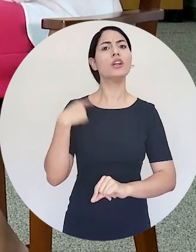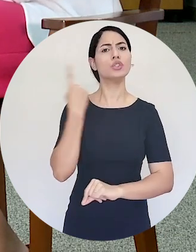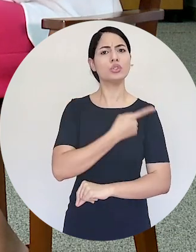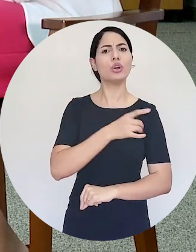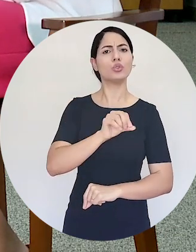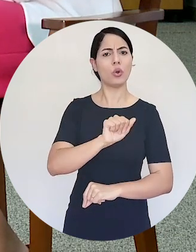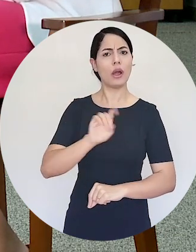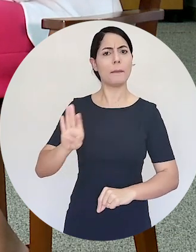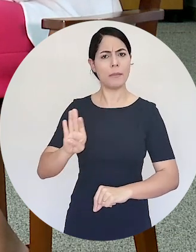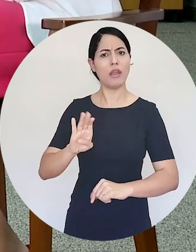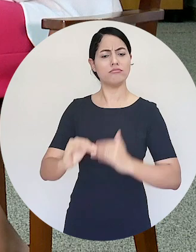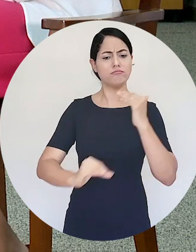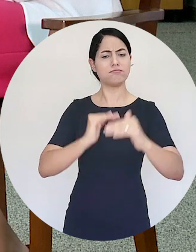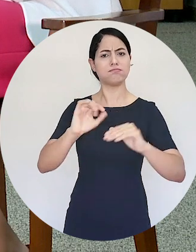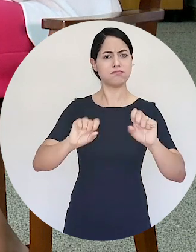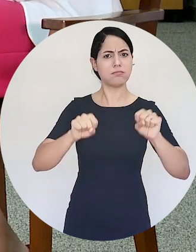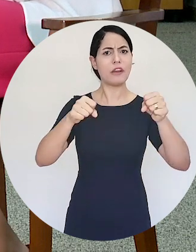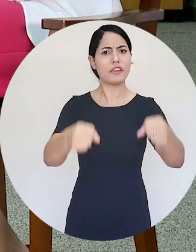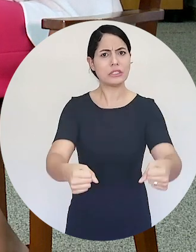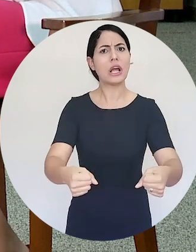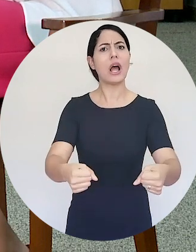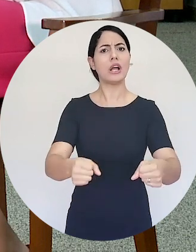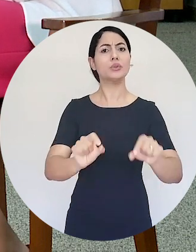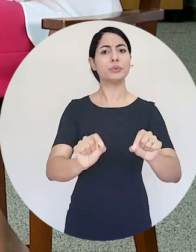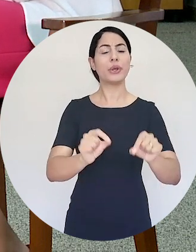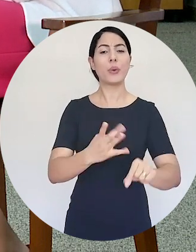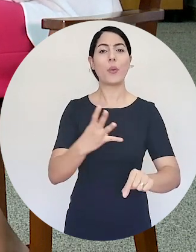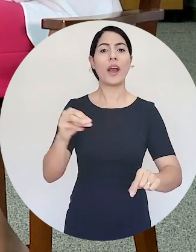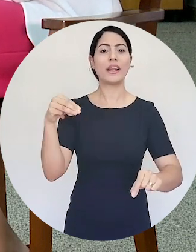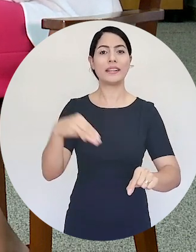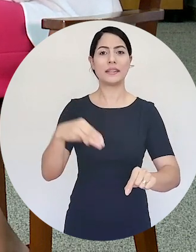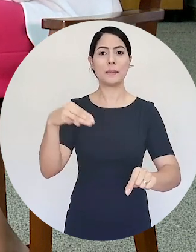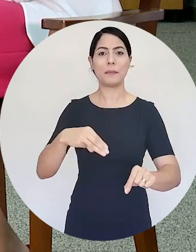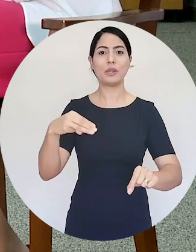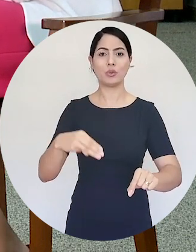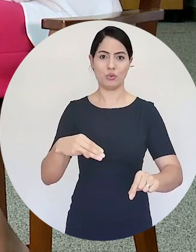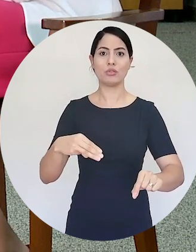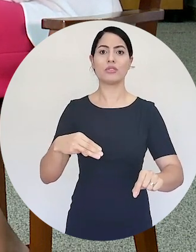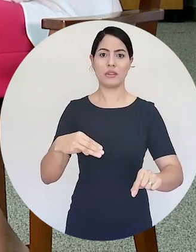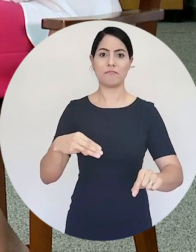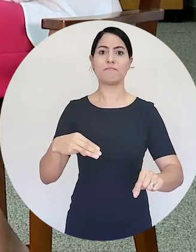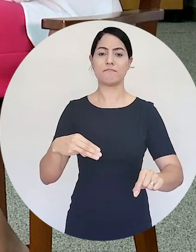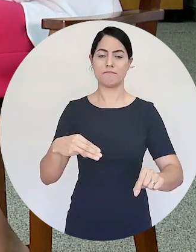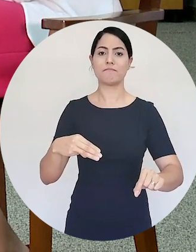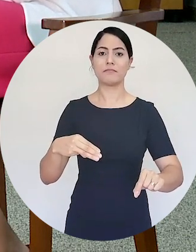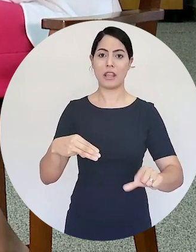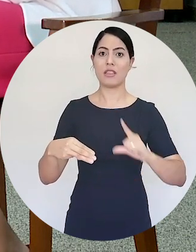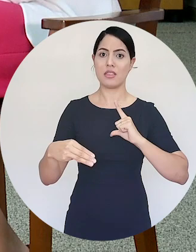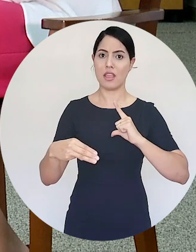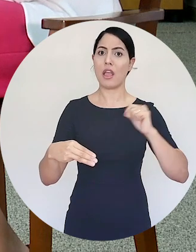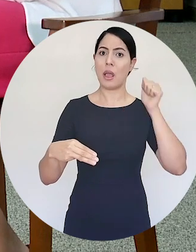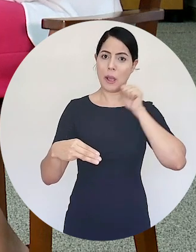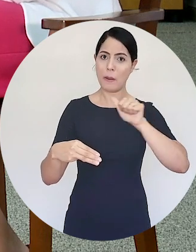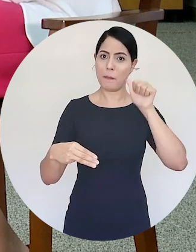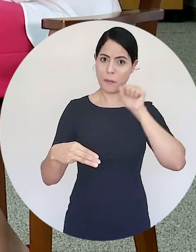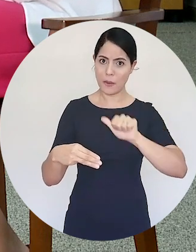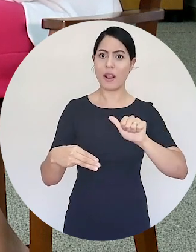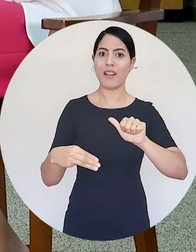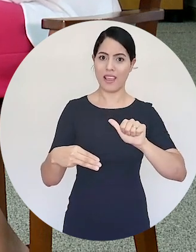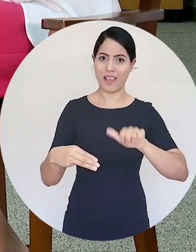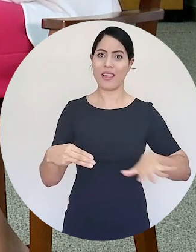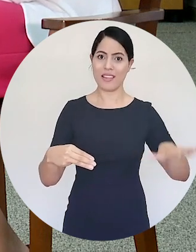dos Advogados tem avançado muito na defesa de prerrogativas. Em 40 minutos nós já tínhamos a delegada de prerrogativas, a procuradora de prerrogativas da